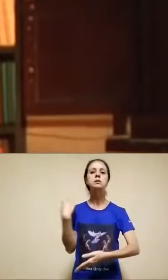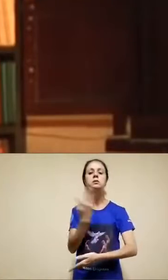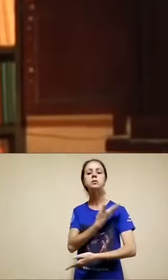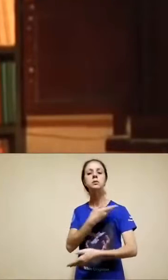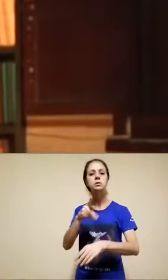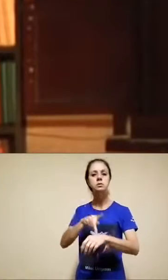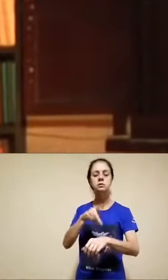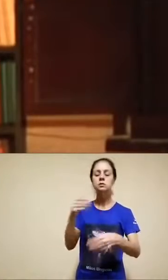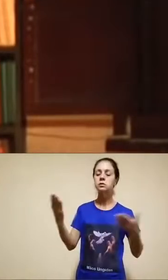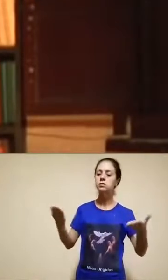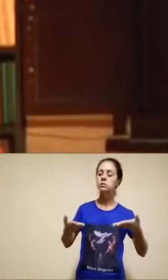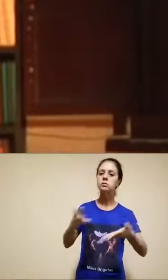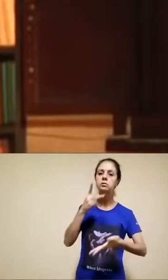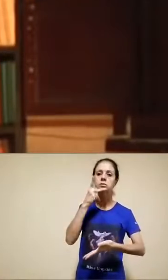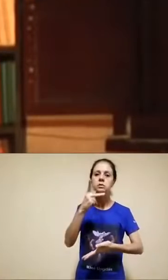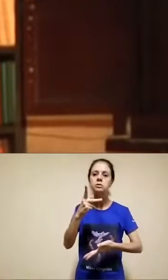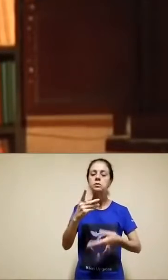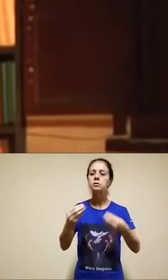país, que é